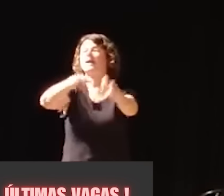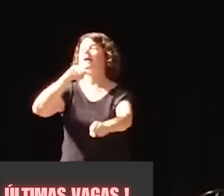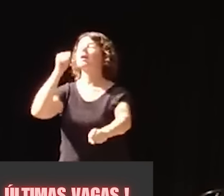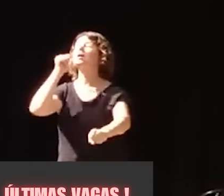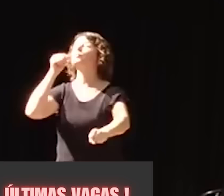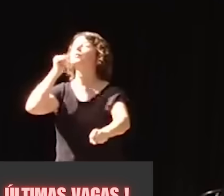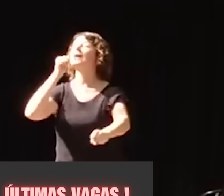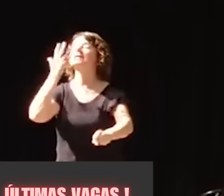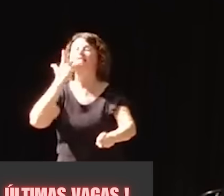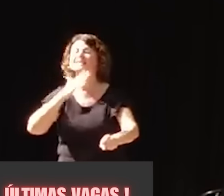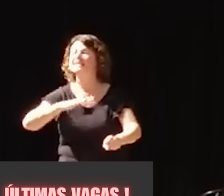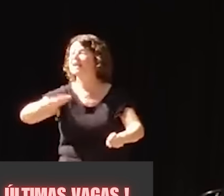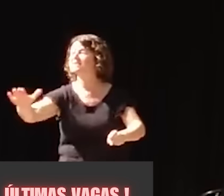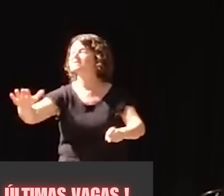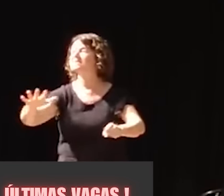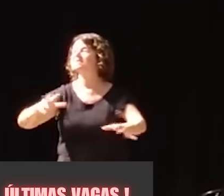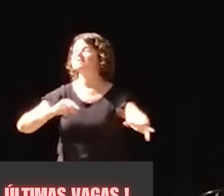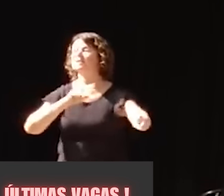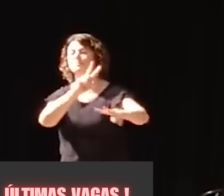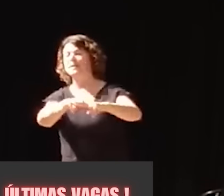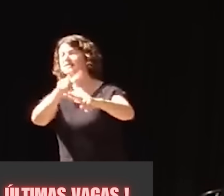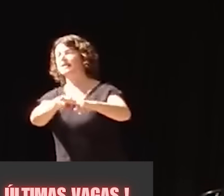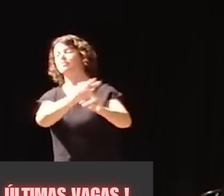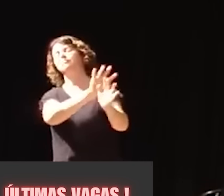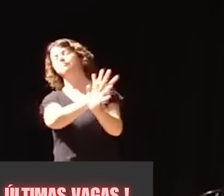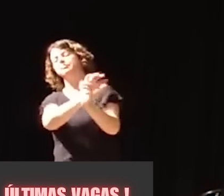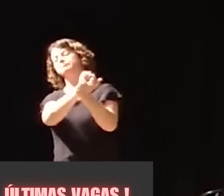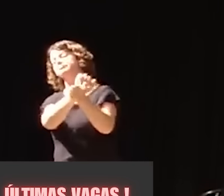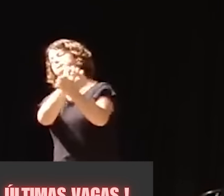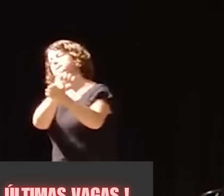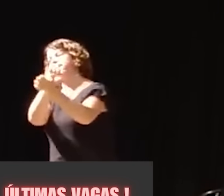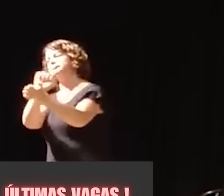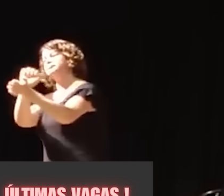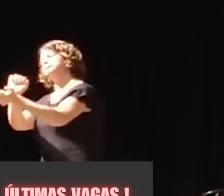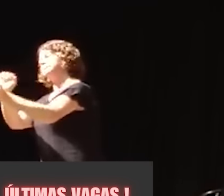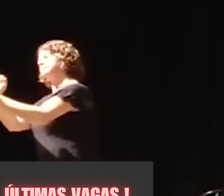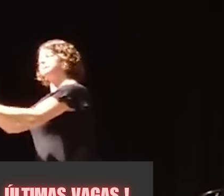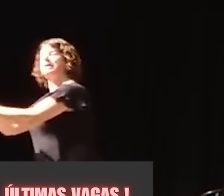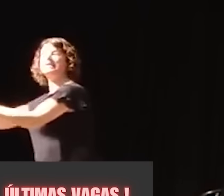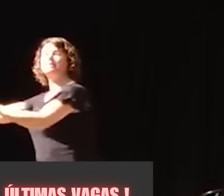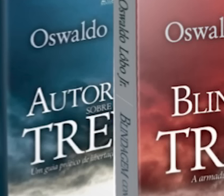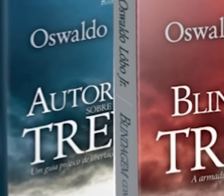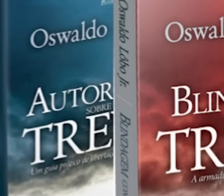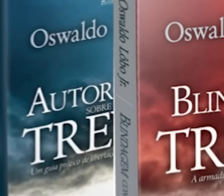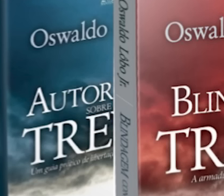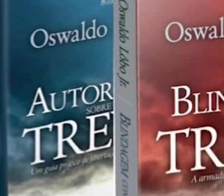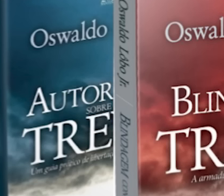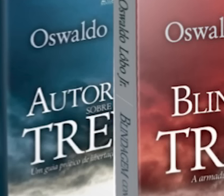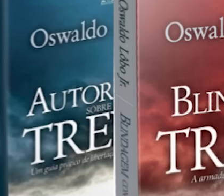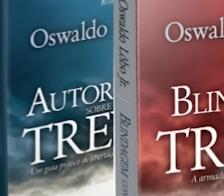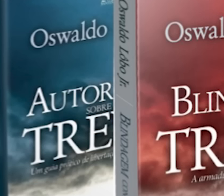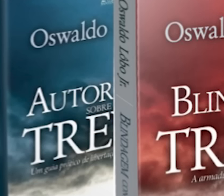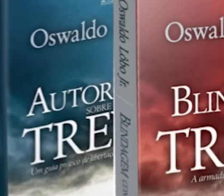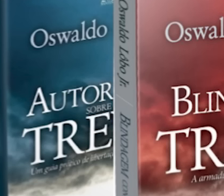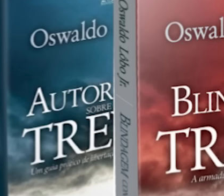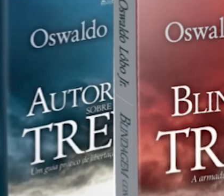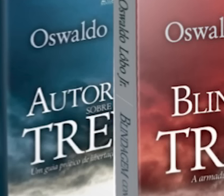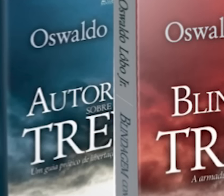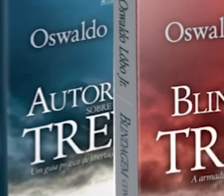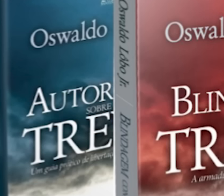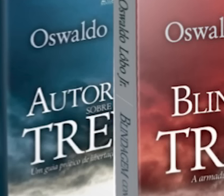pequenos como grandes veja bem Davi estava lutando lá viram um homem de Deus que servia ao senhor a Bíblia o